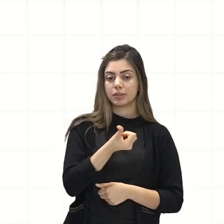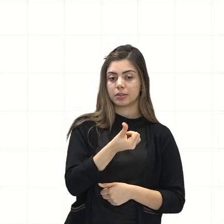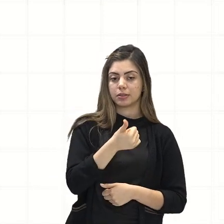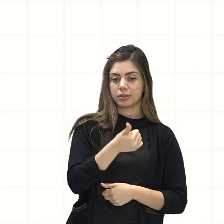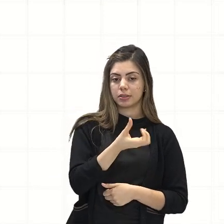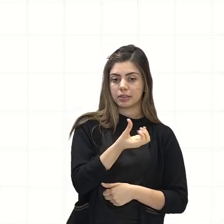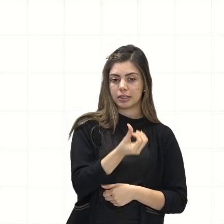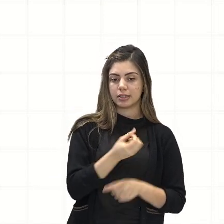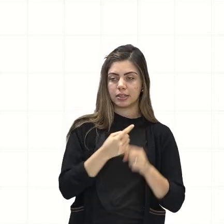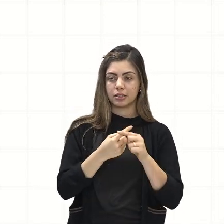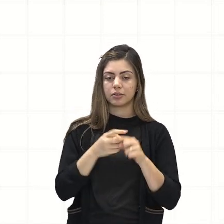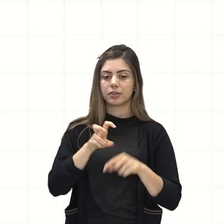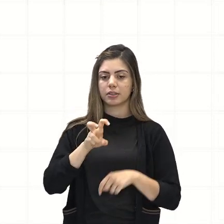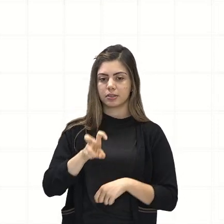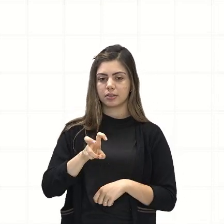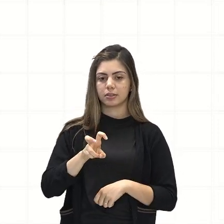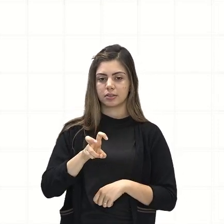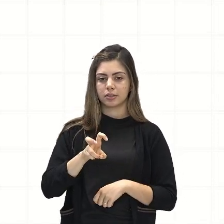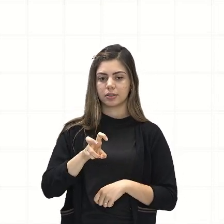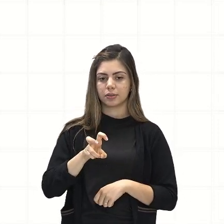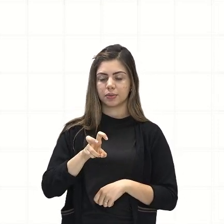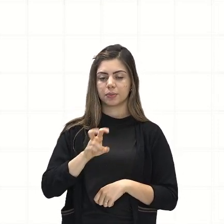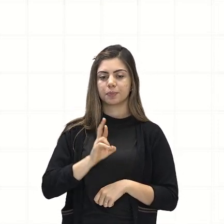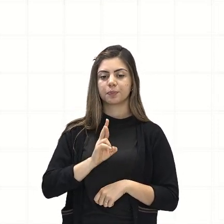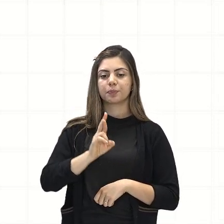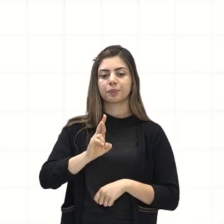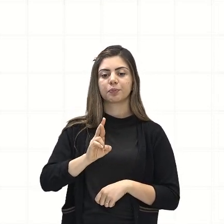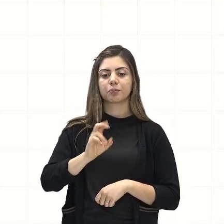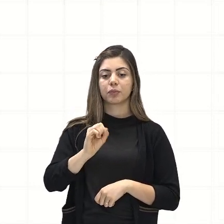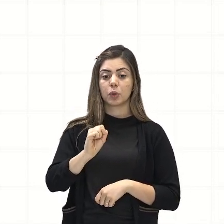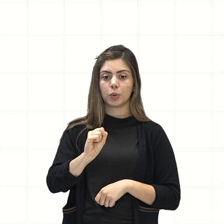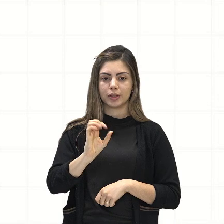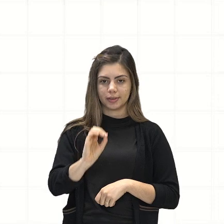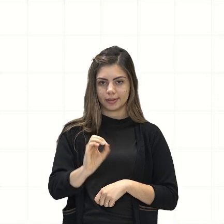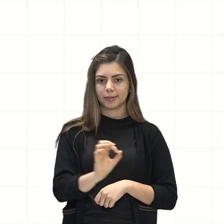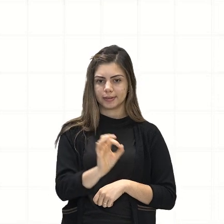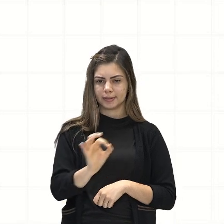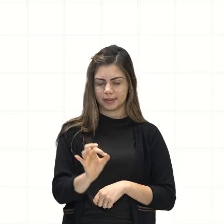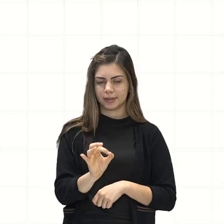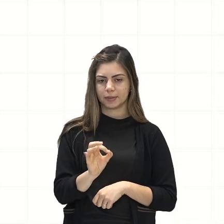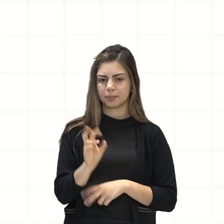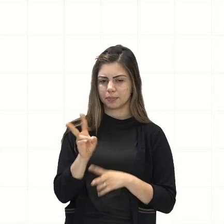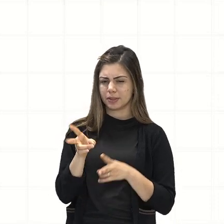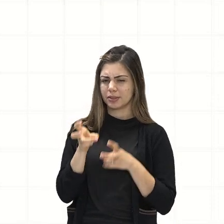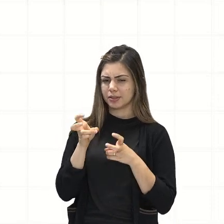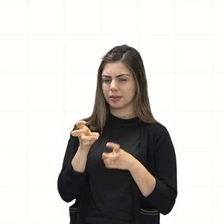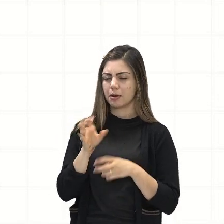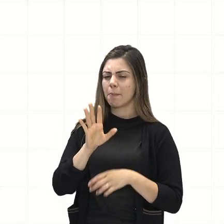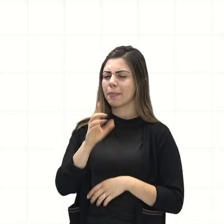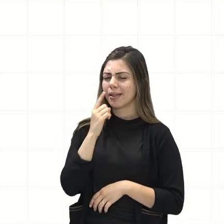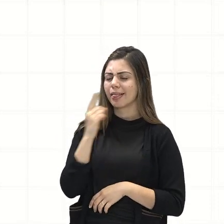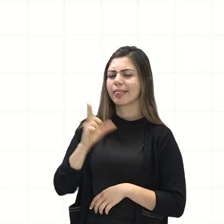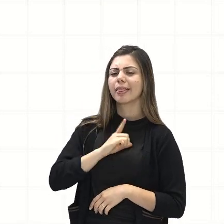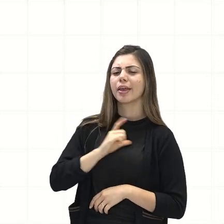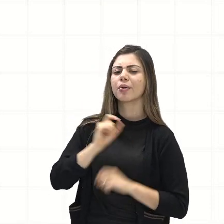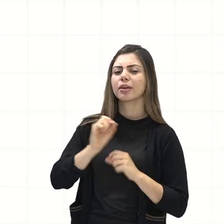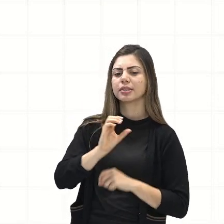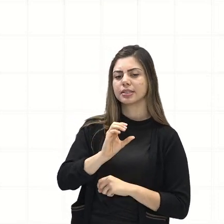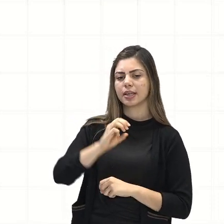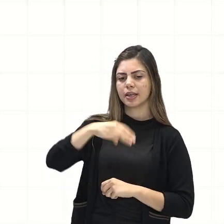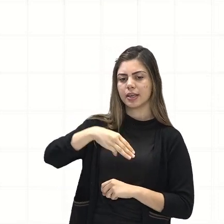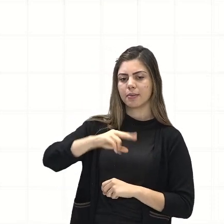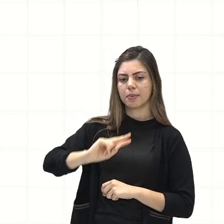16 vezes 5, isso vai me dar o quê? Vai me dar 80. Observe aqui, ó, cm ao quadrado